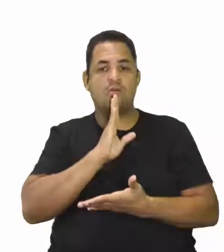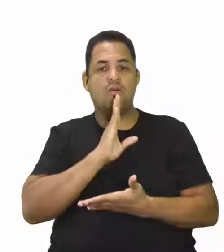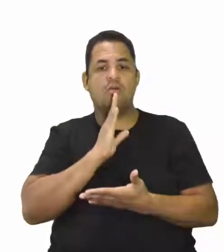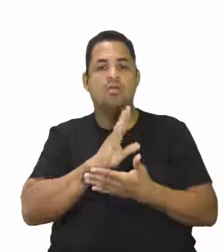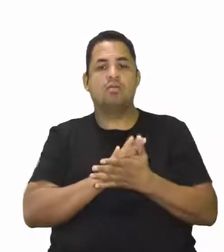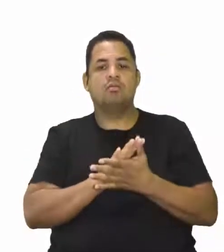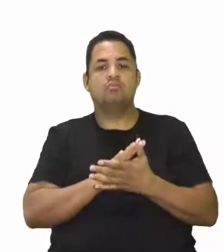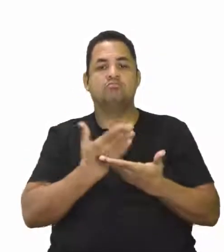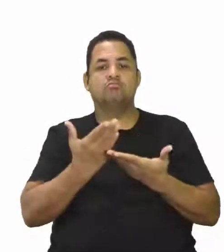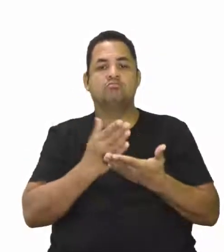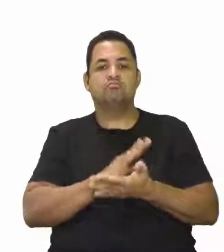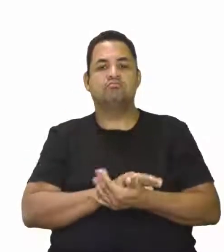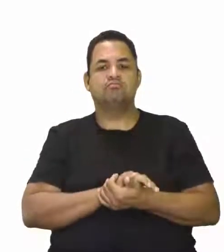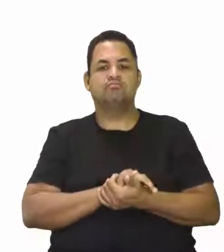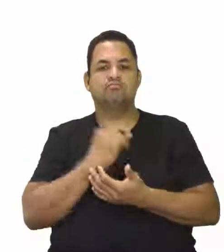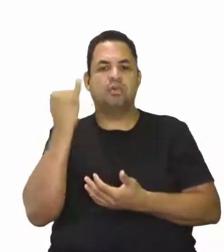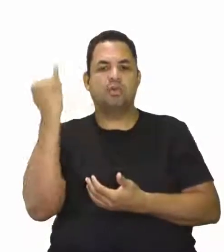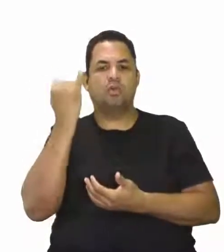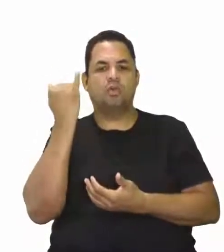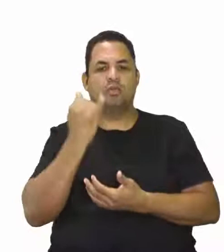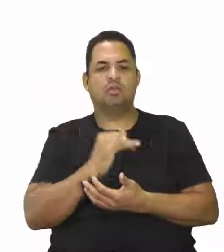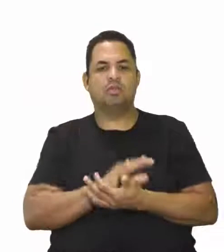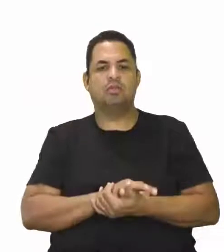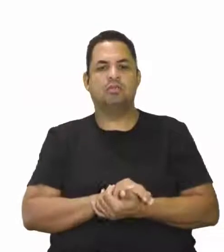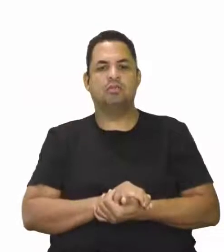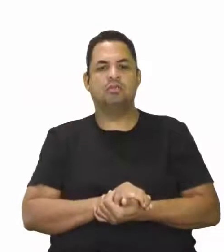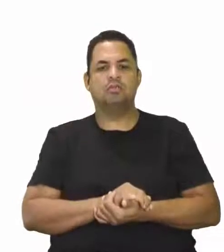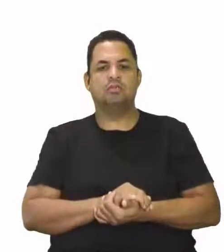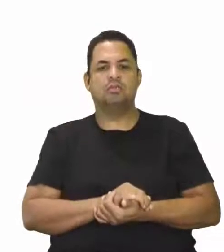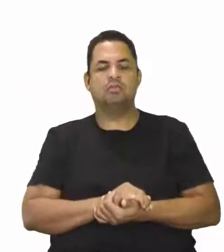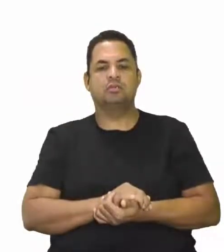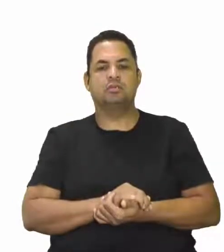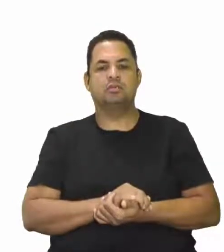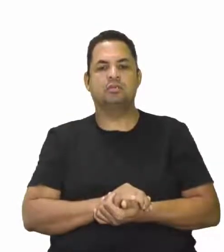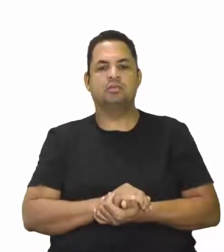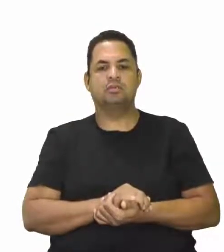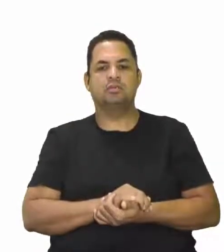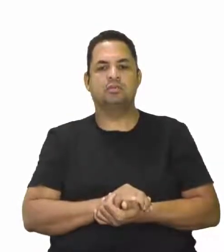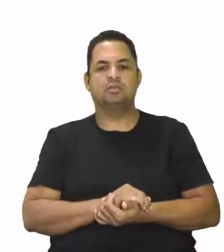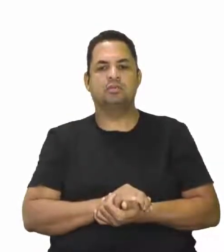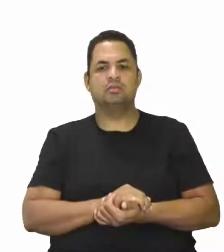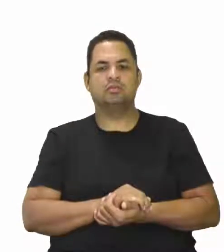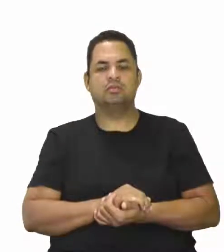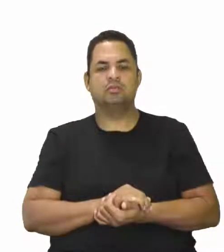sua obra-prima, que foi Don Quixote de la Mancha, Dom Quixote.